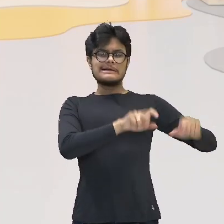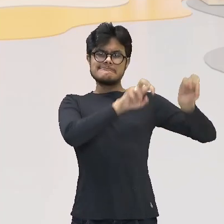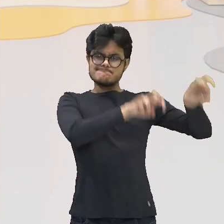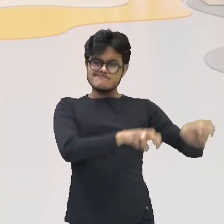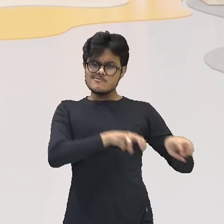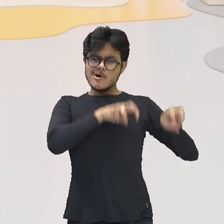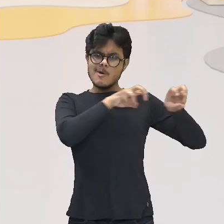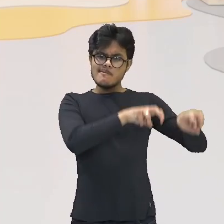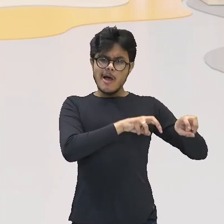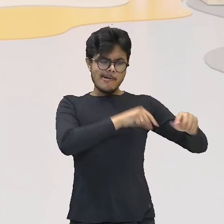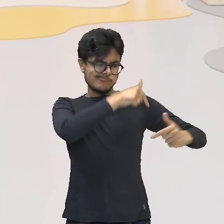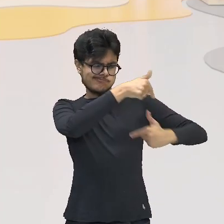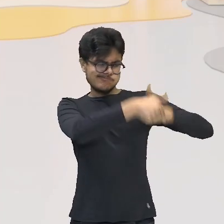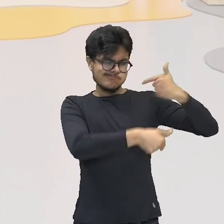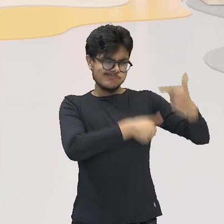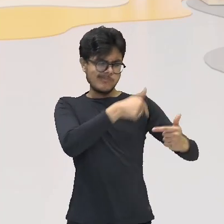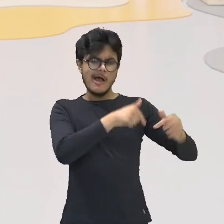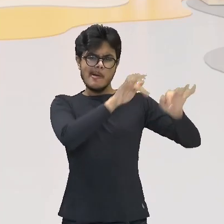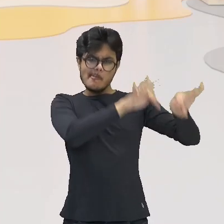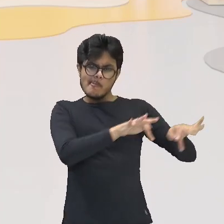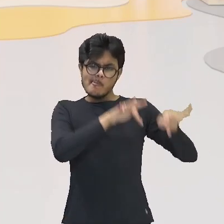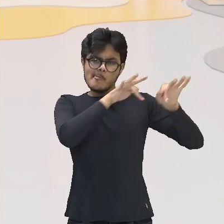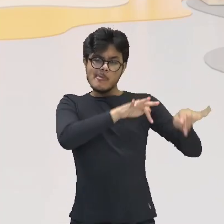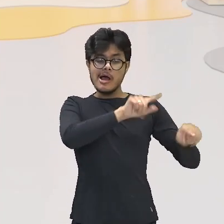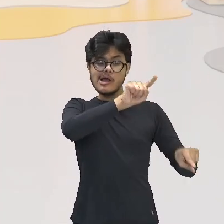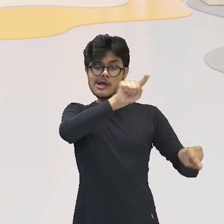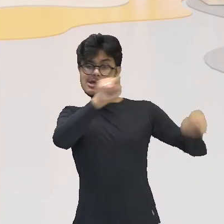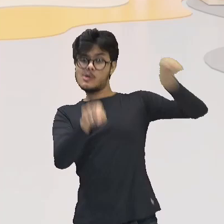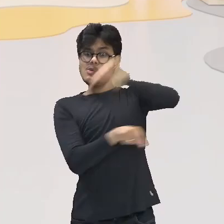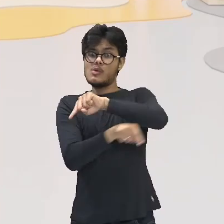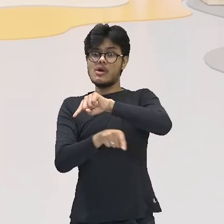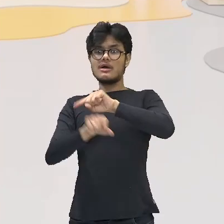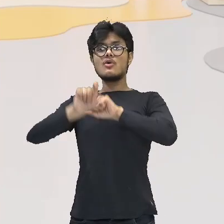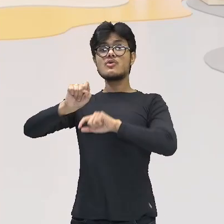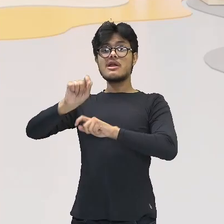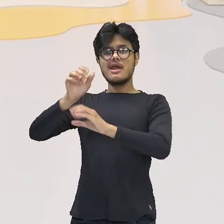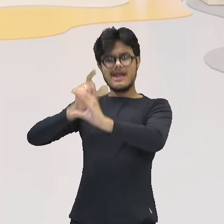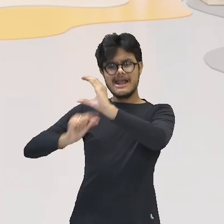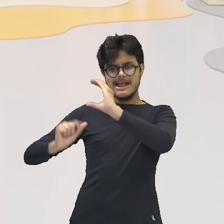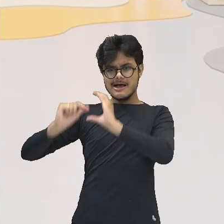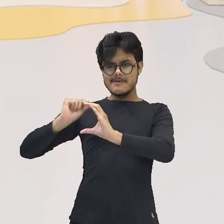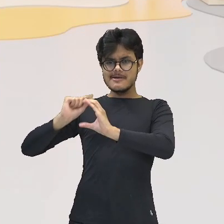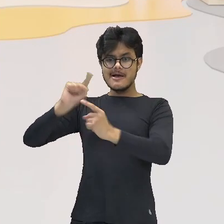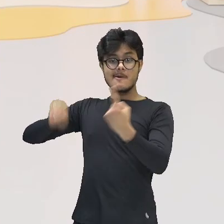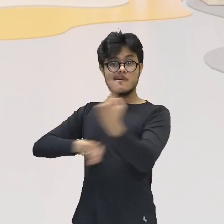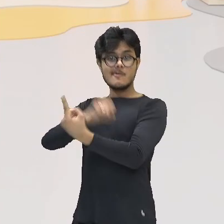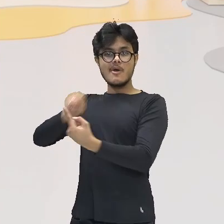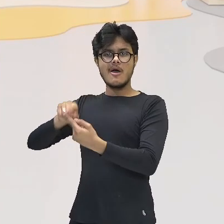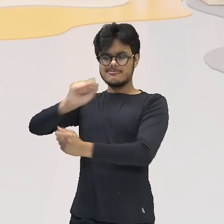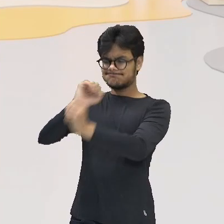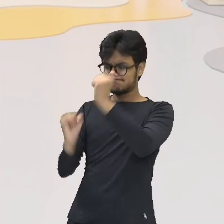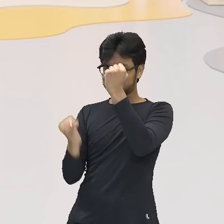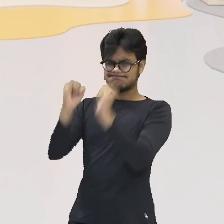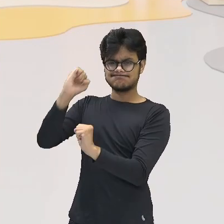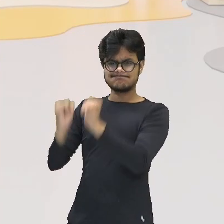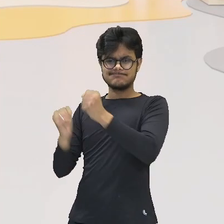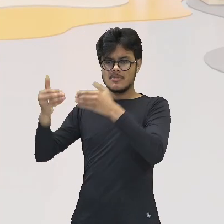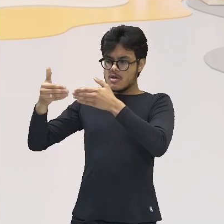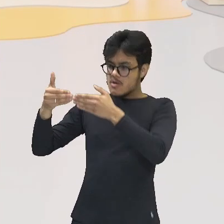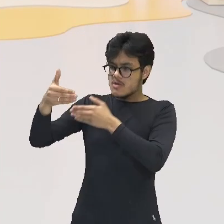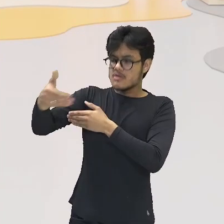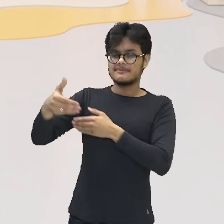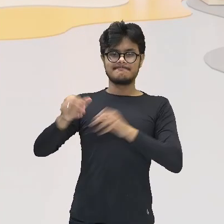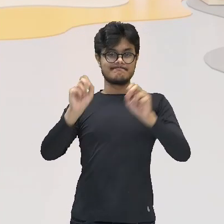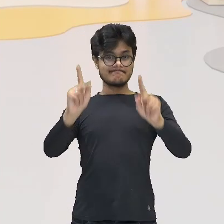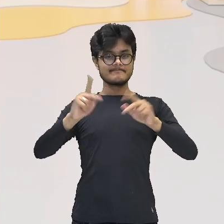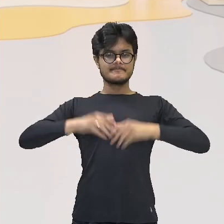feudal para o modo de produção capitalista. Então, nesse momento de surgimento do mercantilismo,